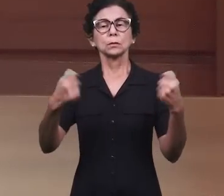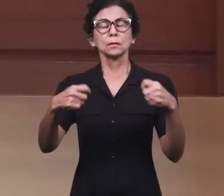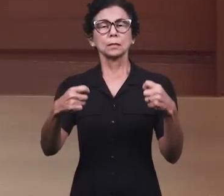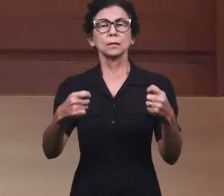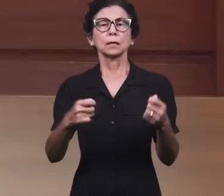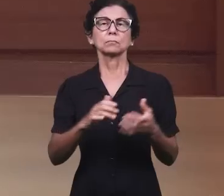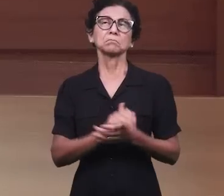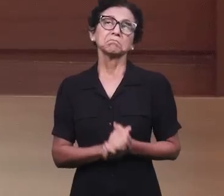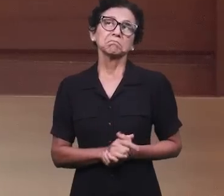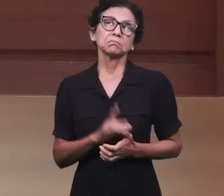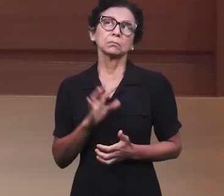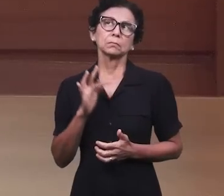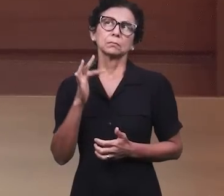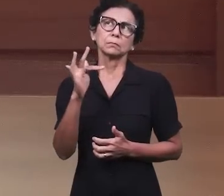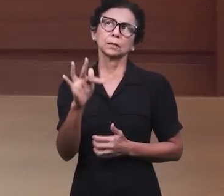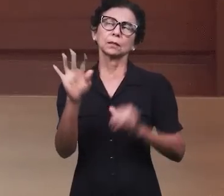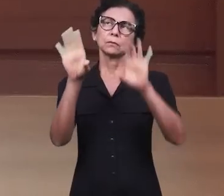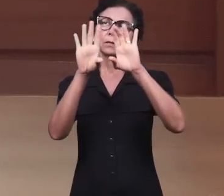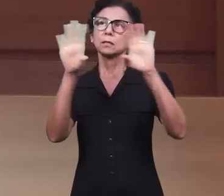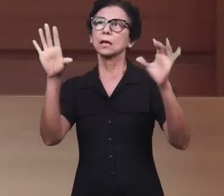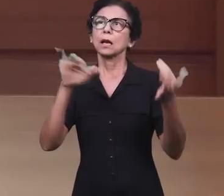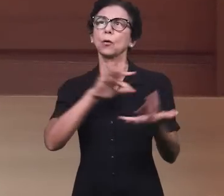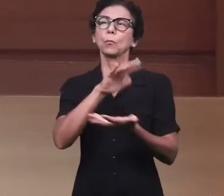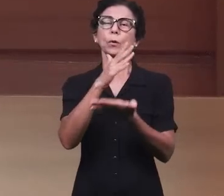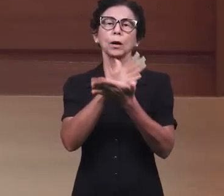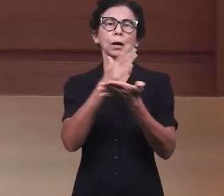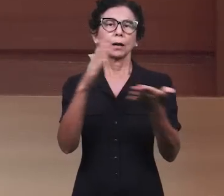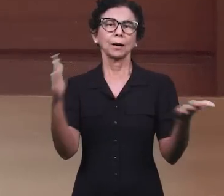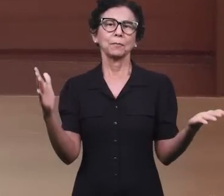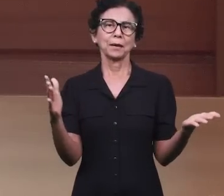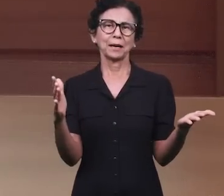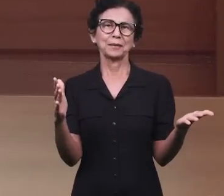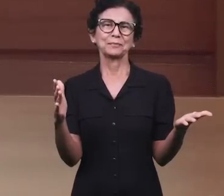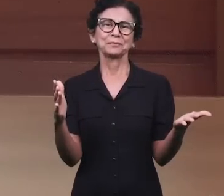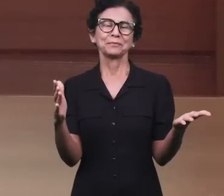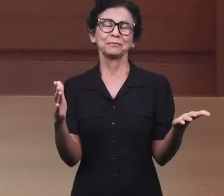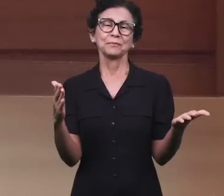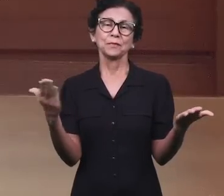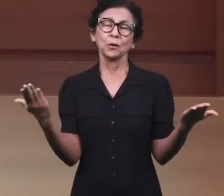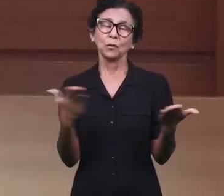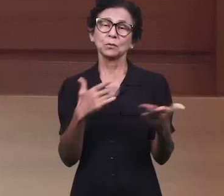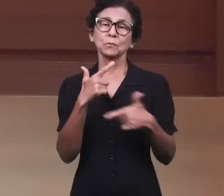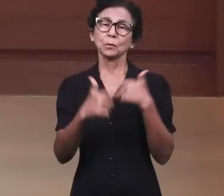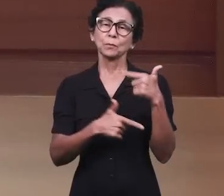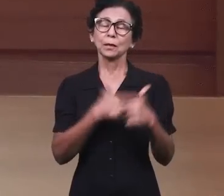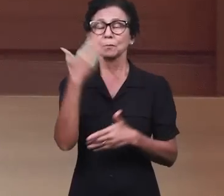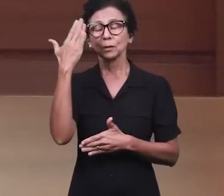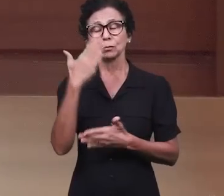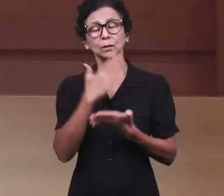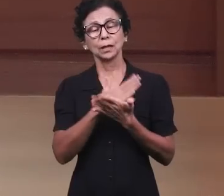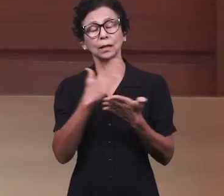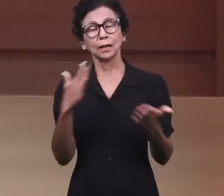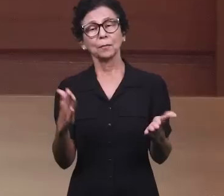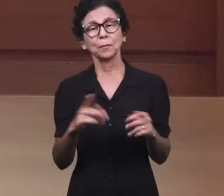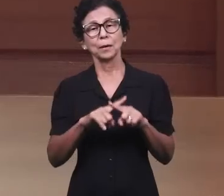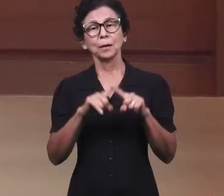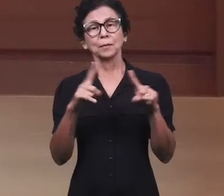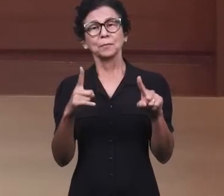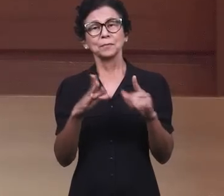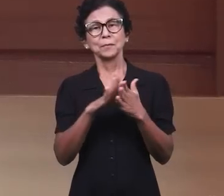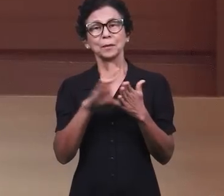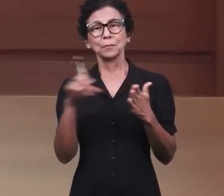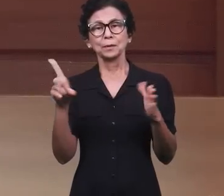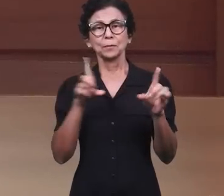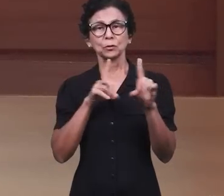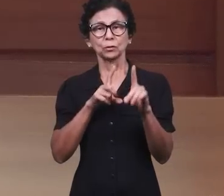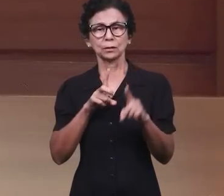a palavra, porque tudo vai passar, o céu e a terra vão passar, mas a palavra vai permanecer. E é pela palavra que